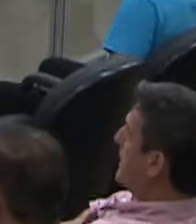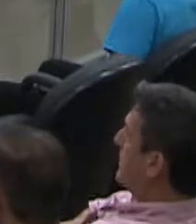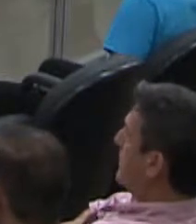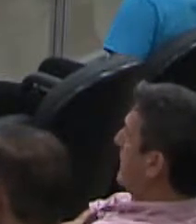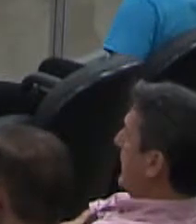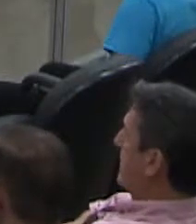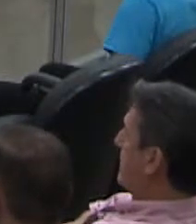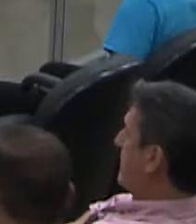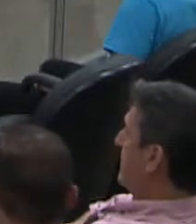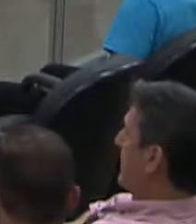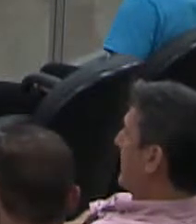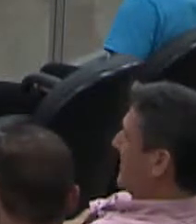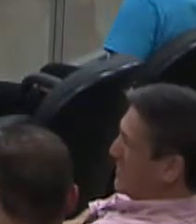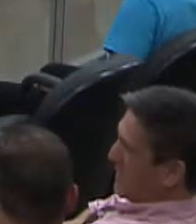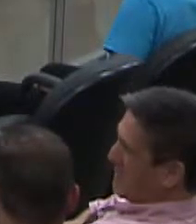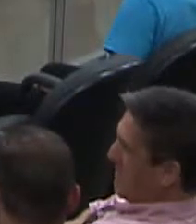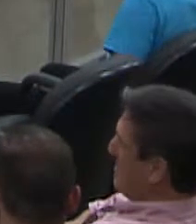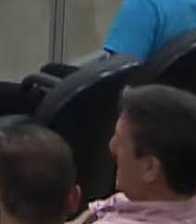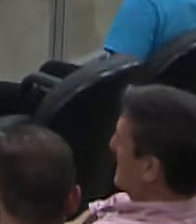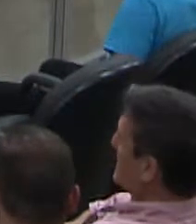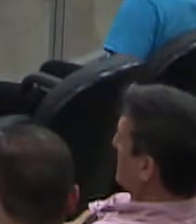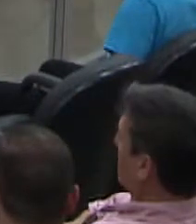a pele